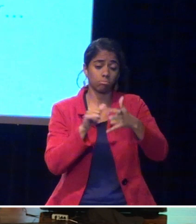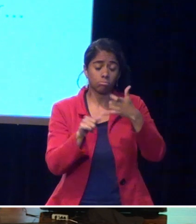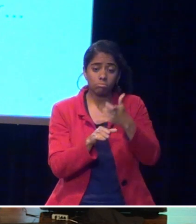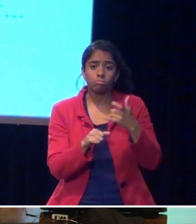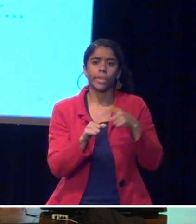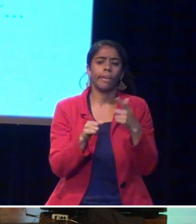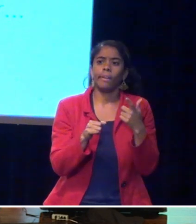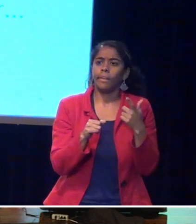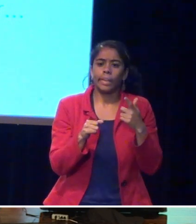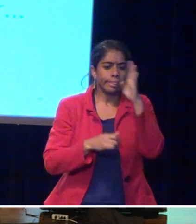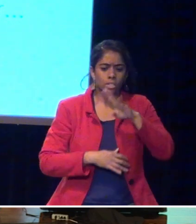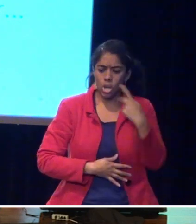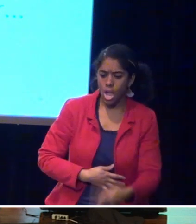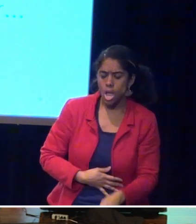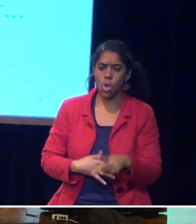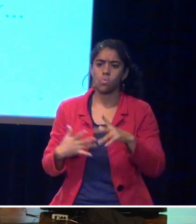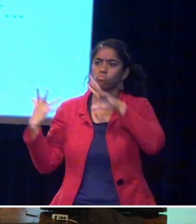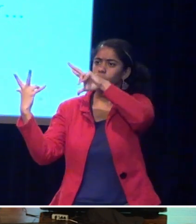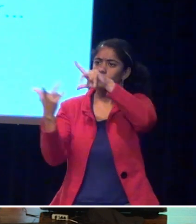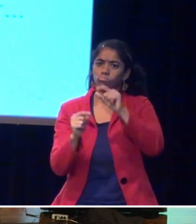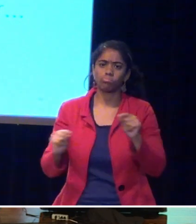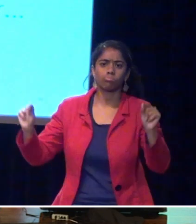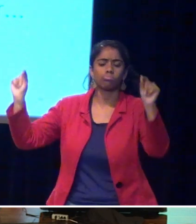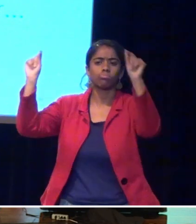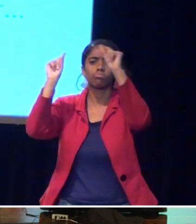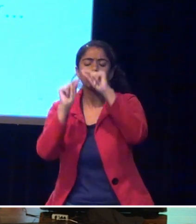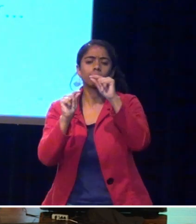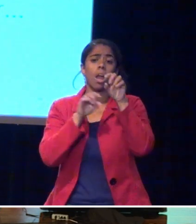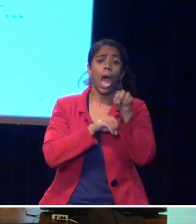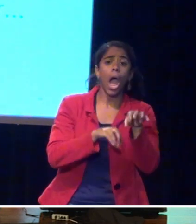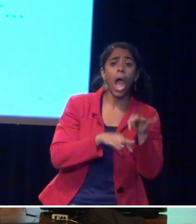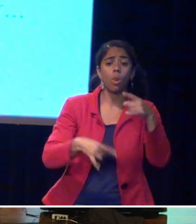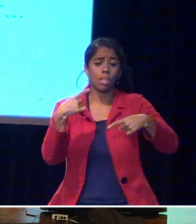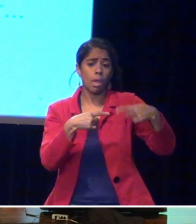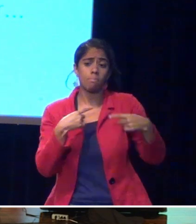aulas, debates de profissionais, softwares.